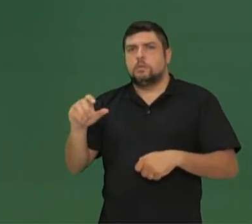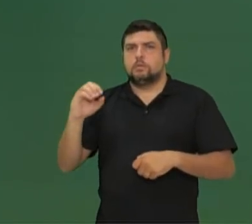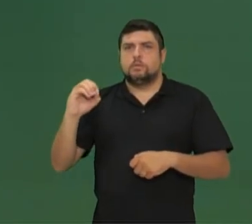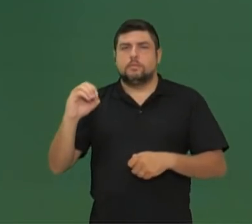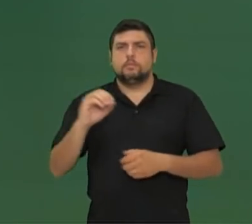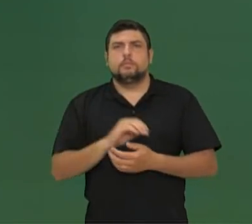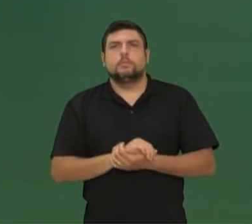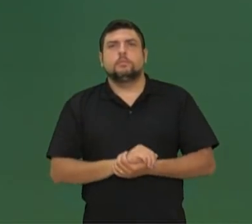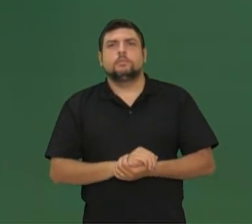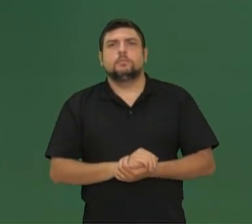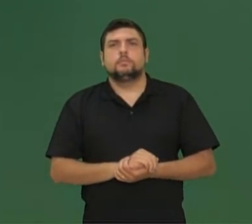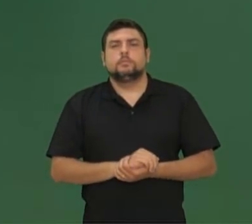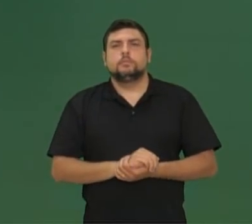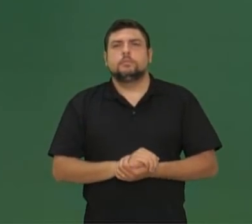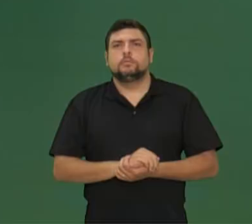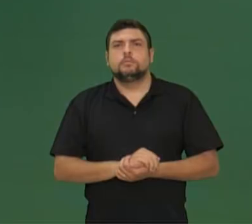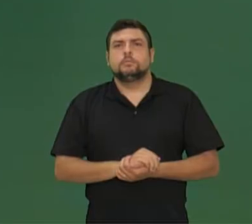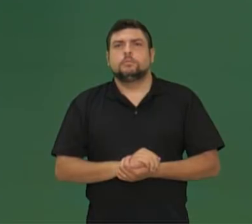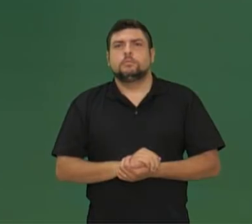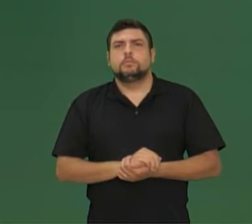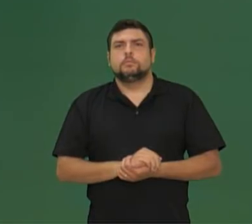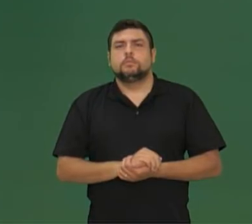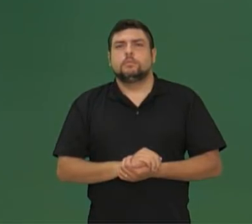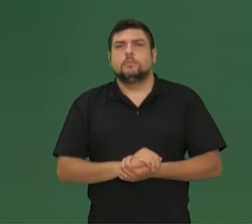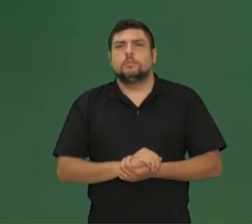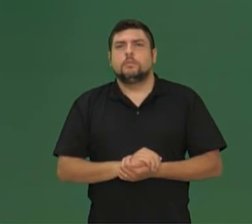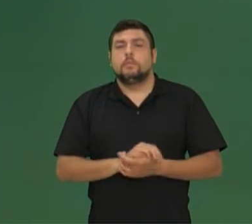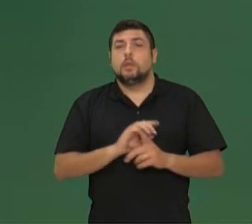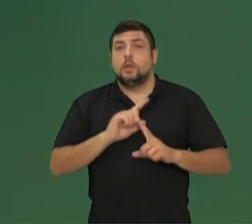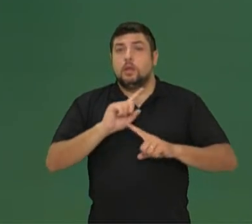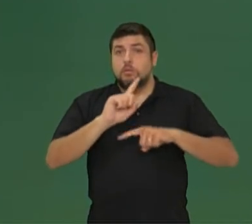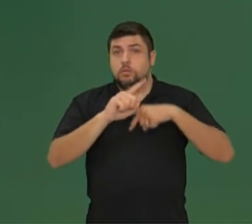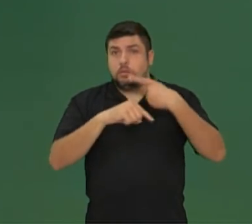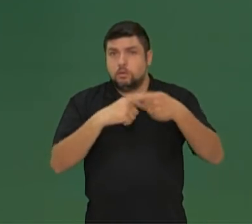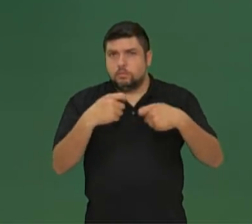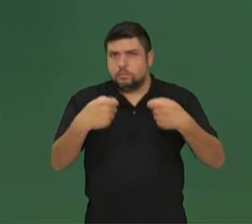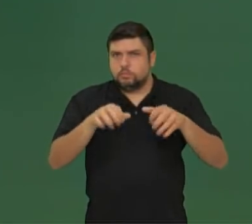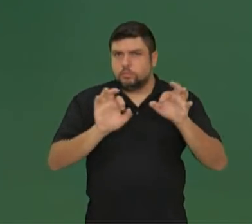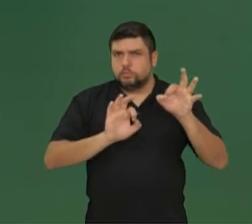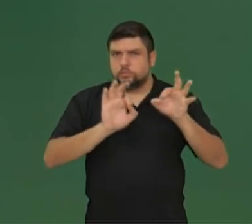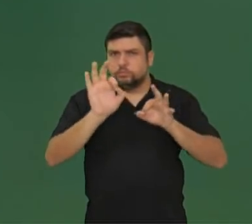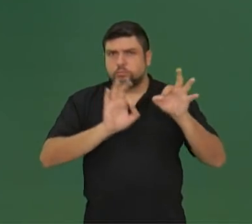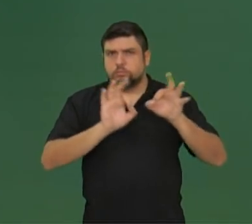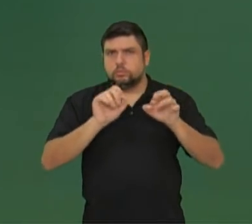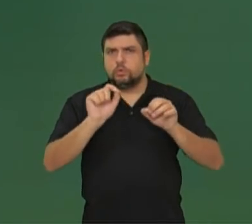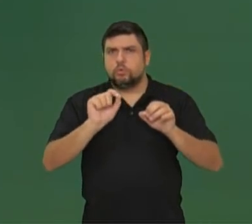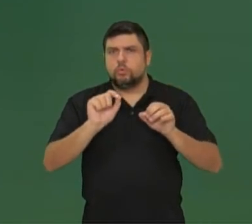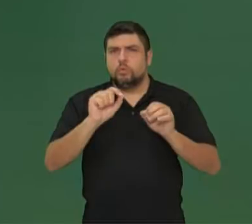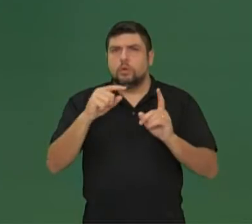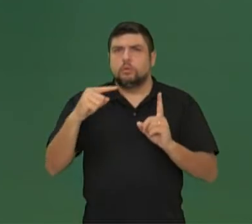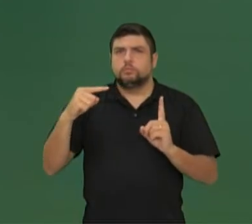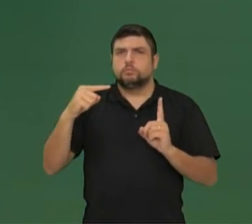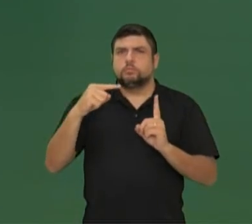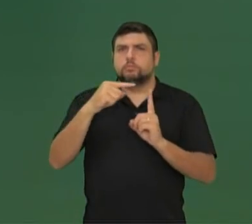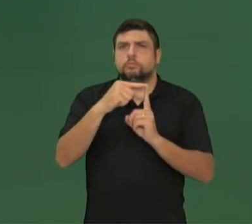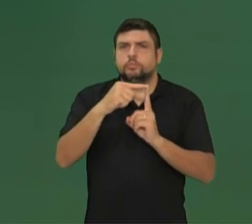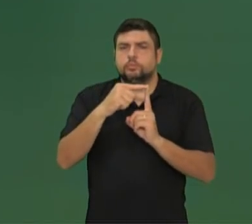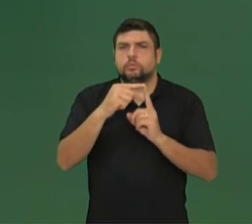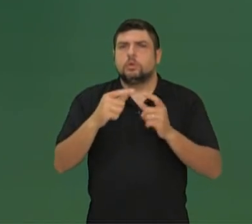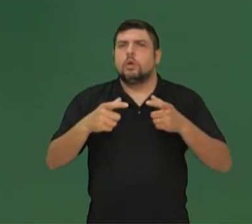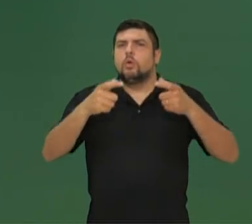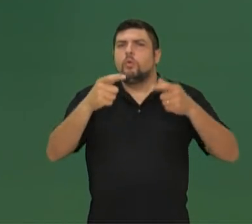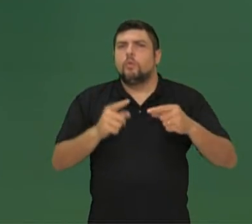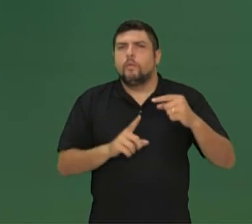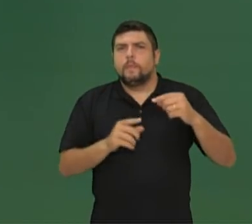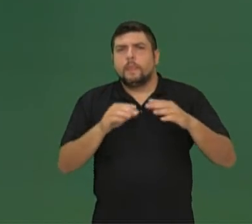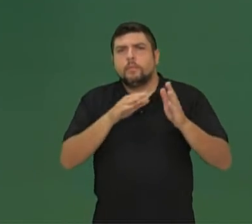negativo. Depois disso, o que a gente precisa encontrar? O vértice dessa função, que eu mostrei para vocês lá, que é